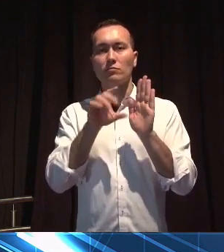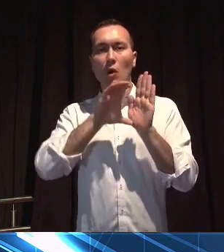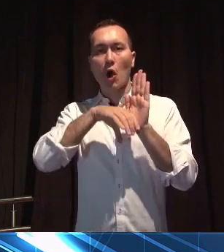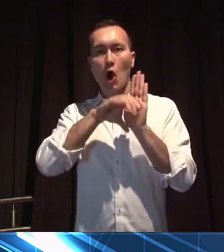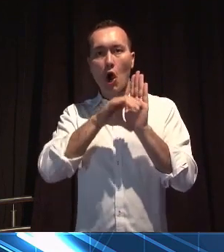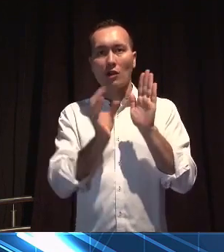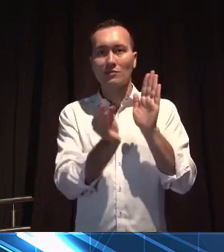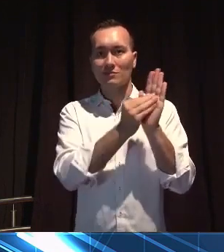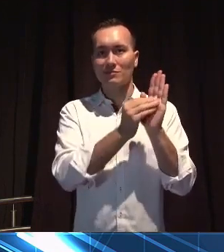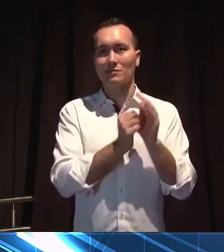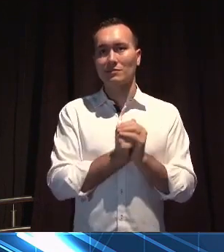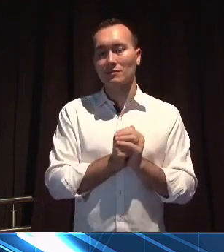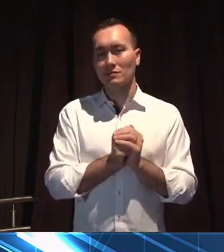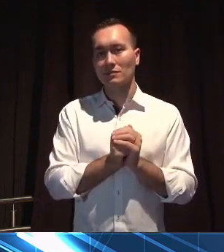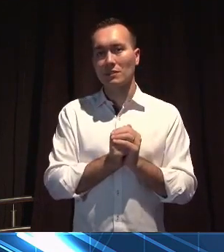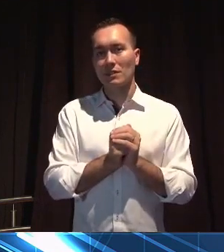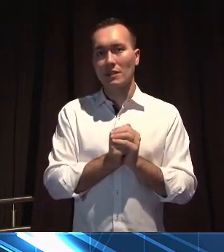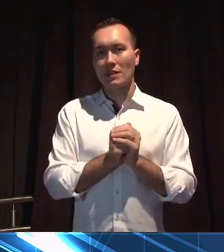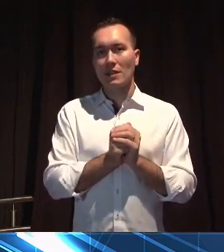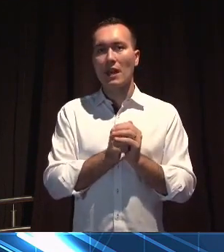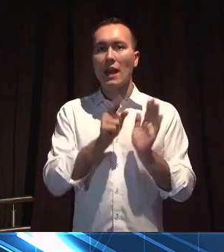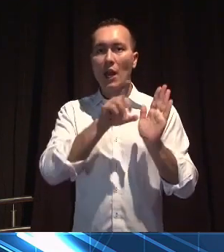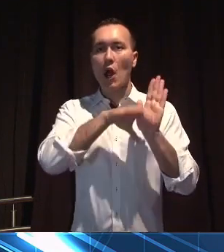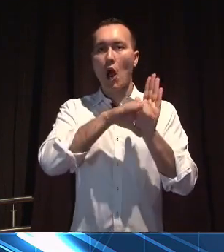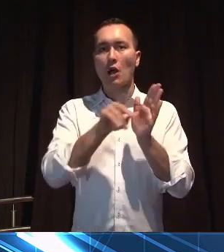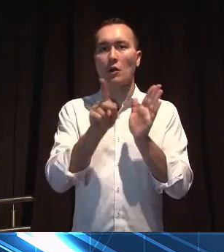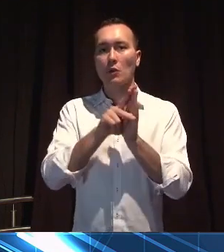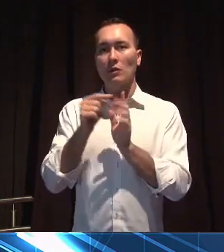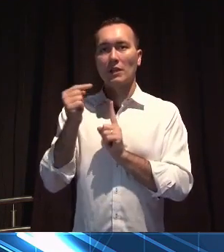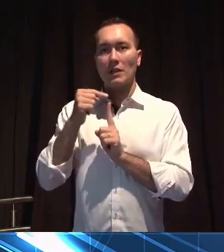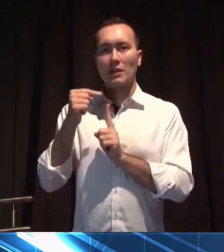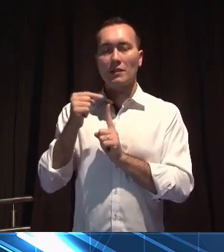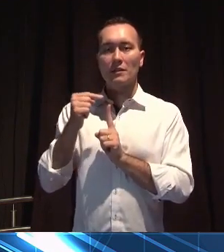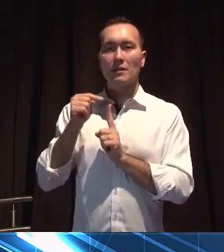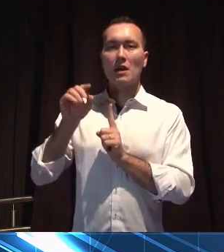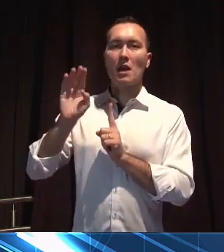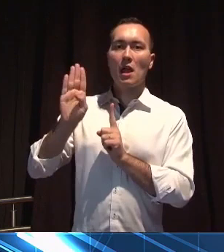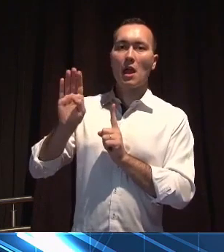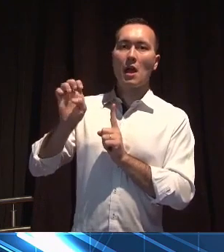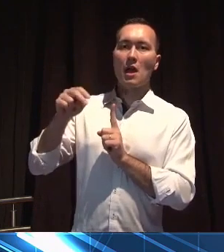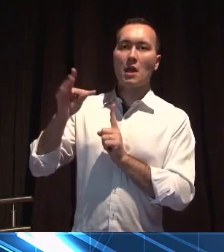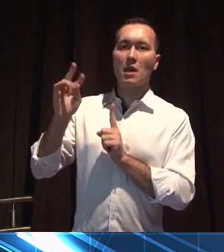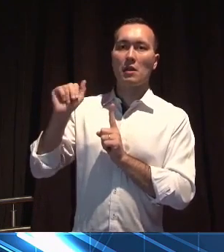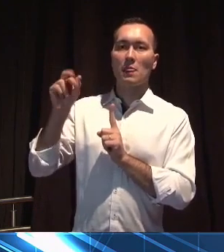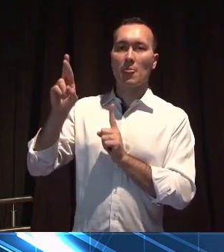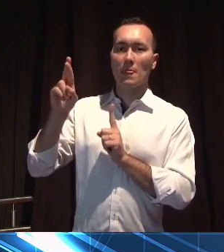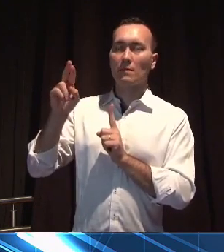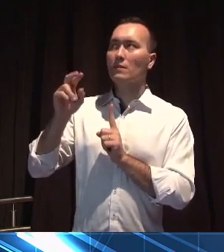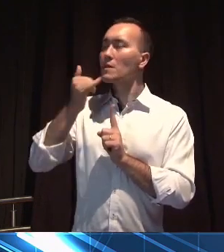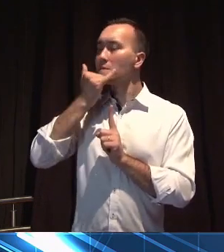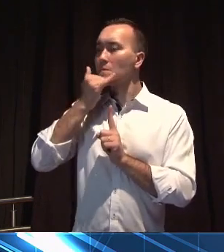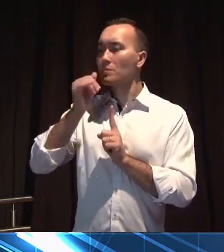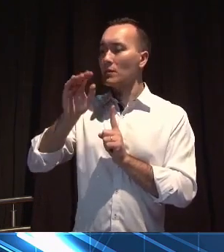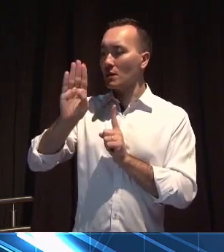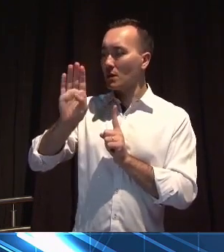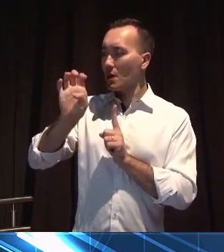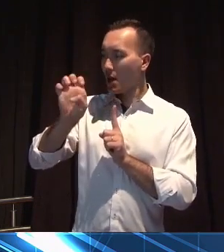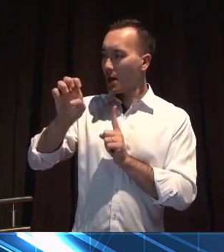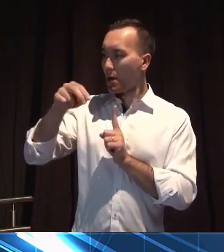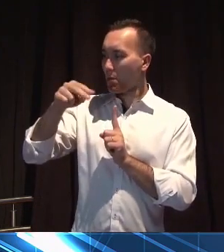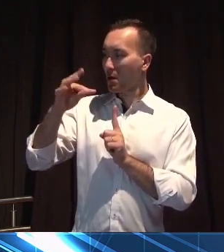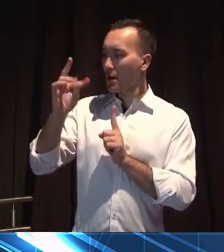um cara chamado berthandmayer a gente vai falar um pouco sobre esse Open closer original daqui a pouco então qual que é a técnica aí pessoal é